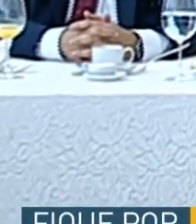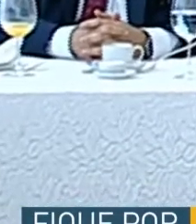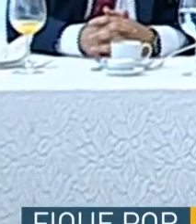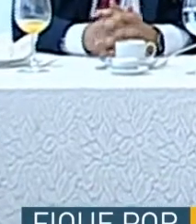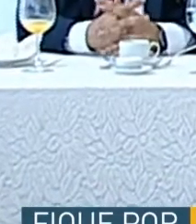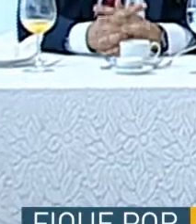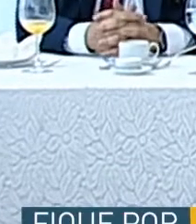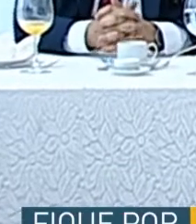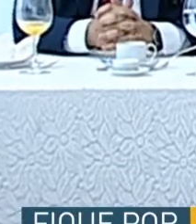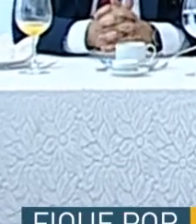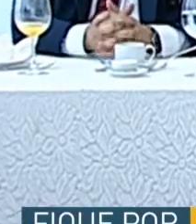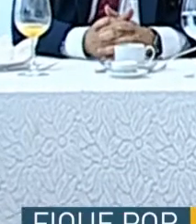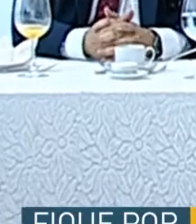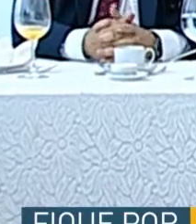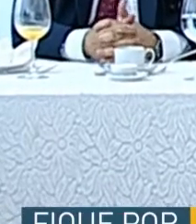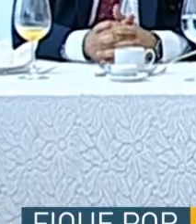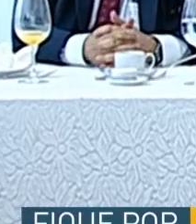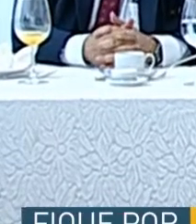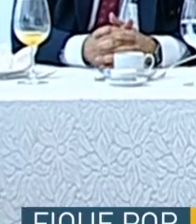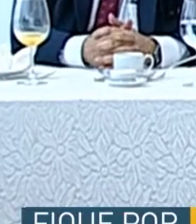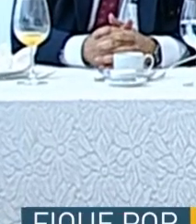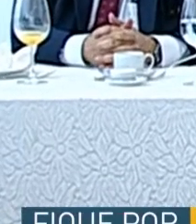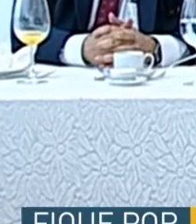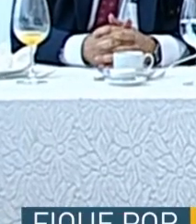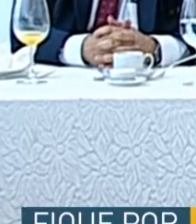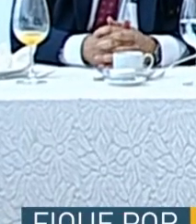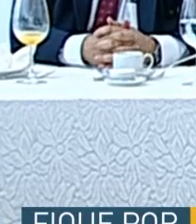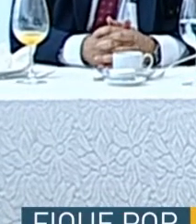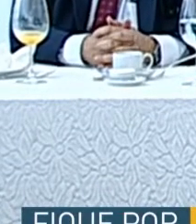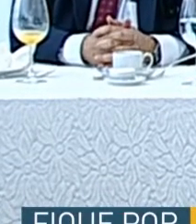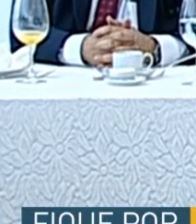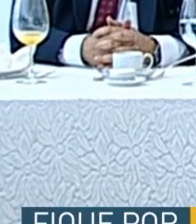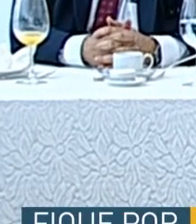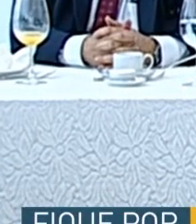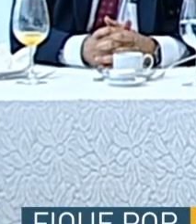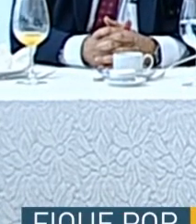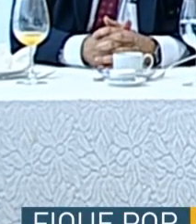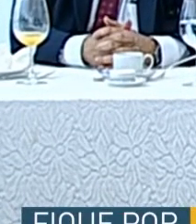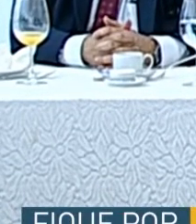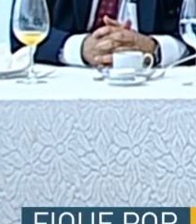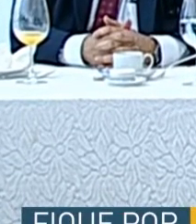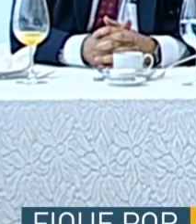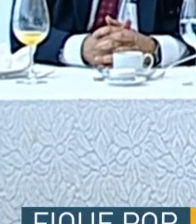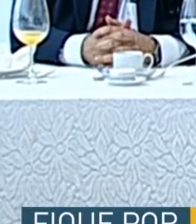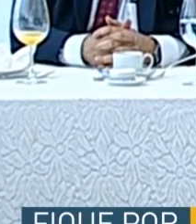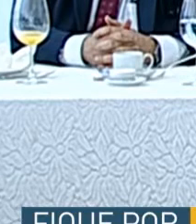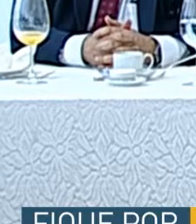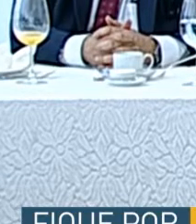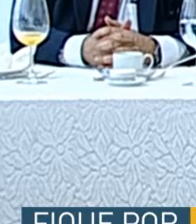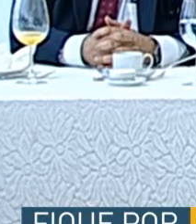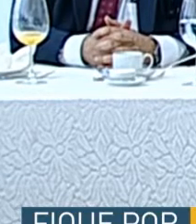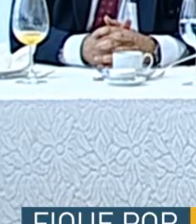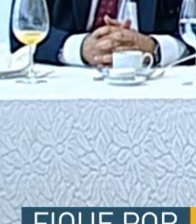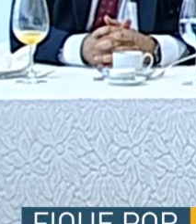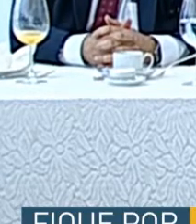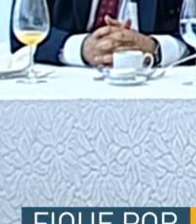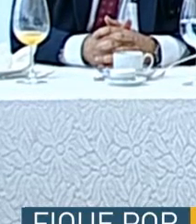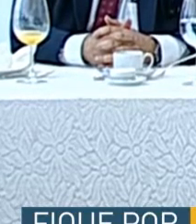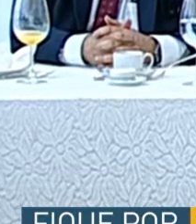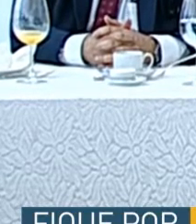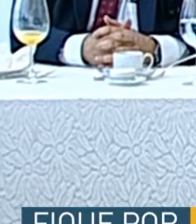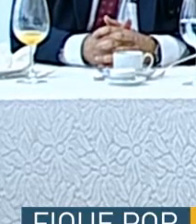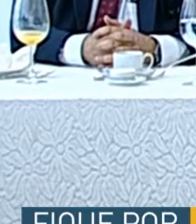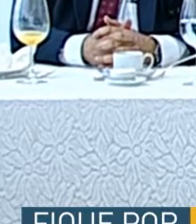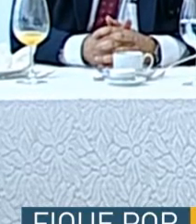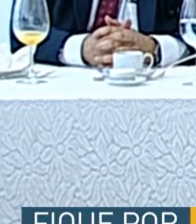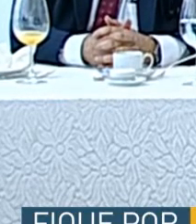ontem, inclusive, na entrevista, de pessoas que simplesmente têm a informação errada. Na medida que vai se esclarecendo isso, todo o